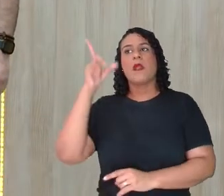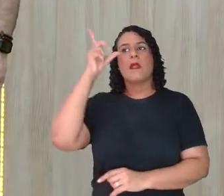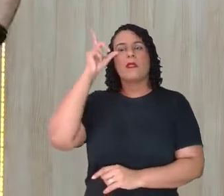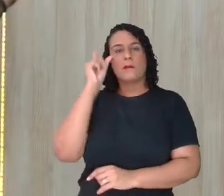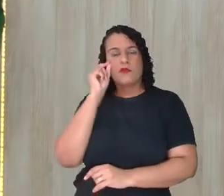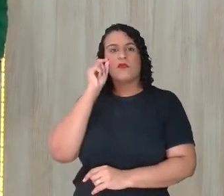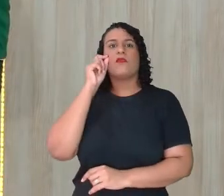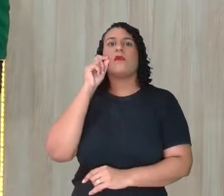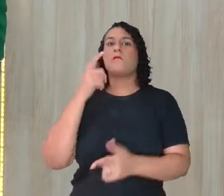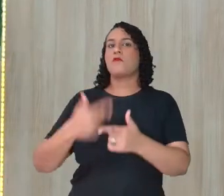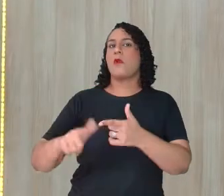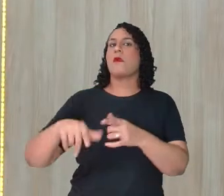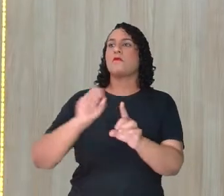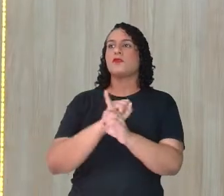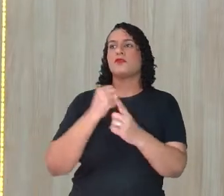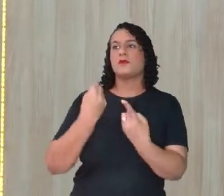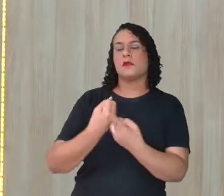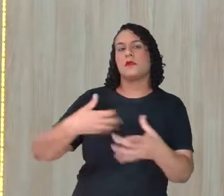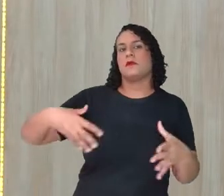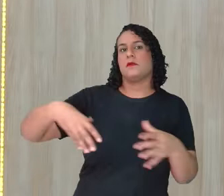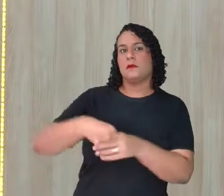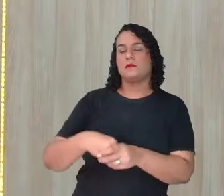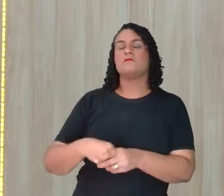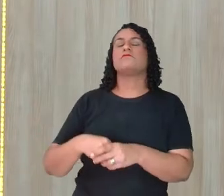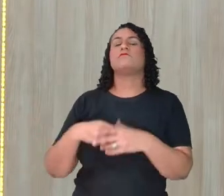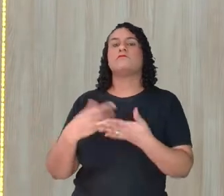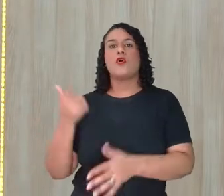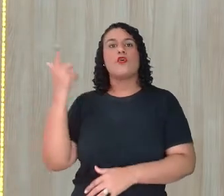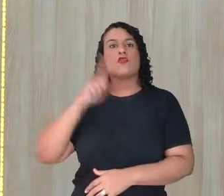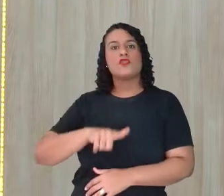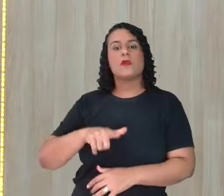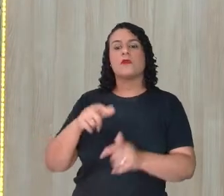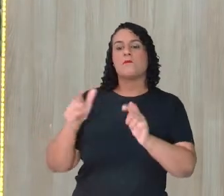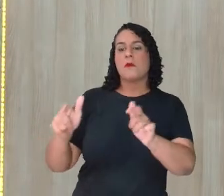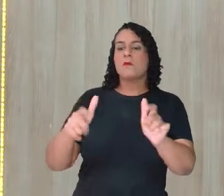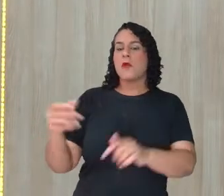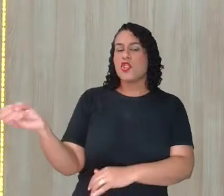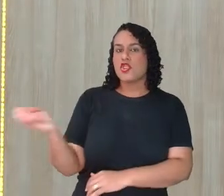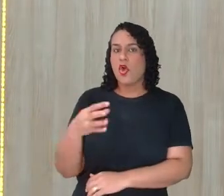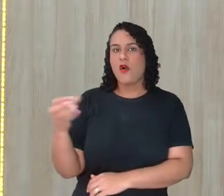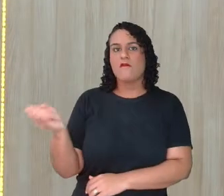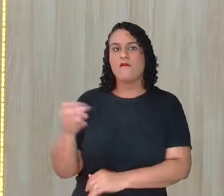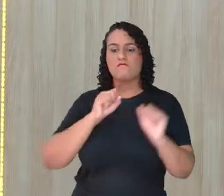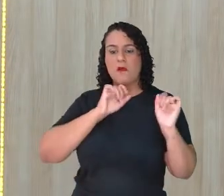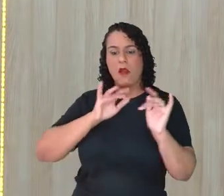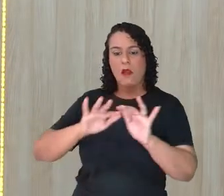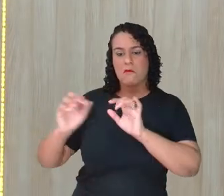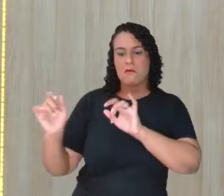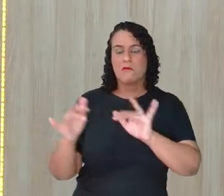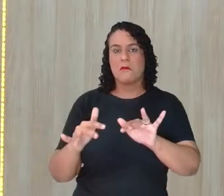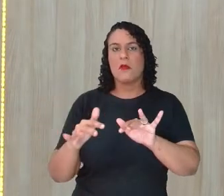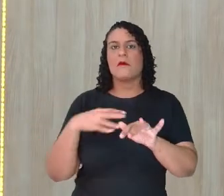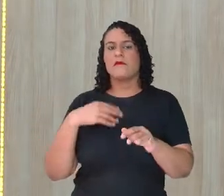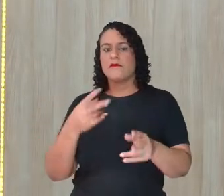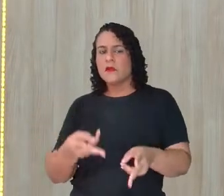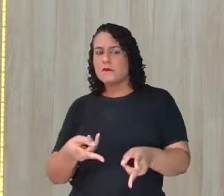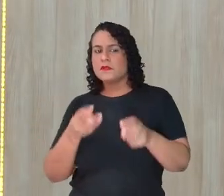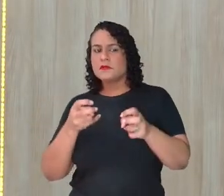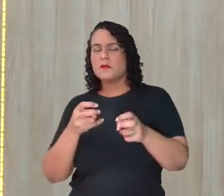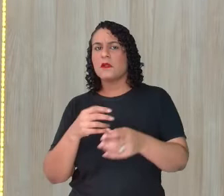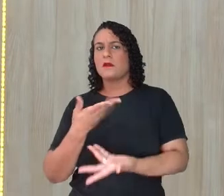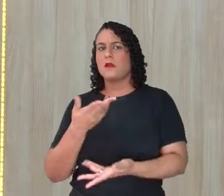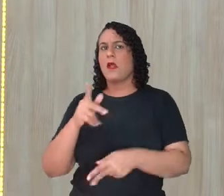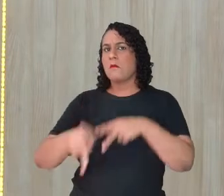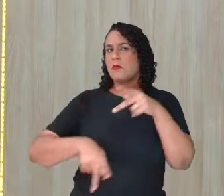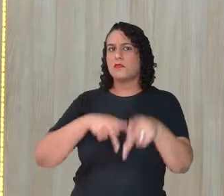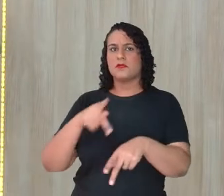tensões sociais, na medida em que, conquistando novos territórios, você poderia pegar aquele excedente populacional que não estava incluído